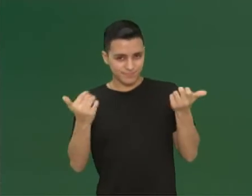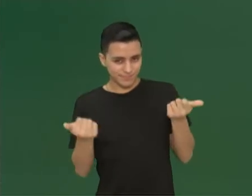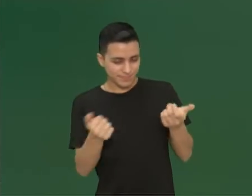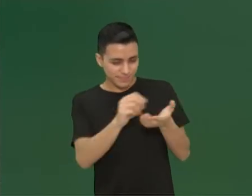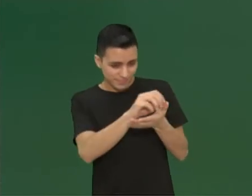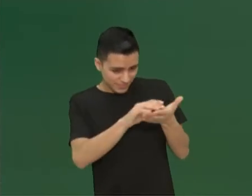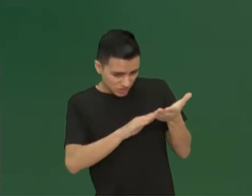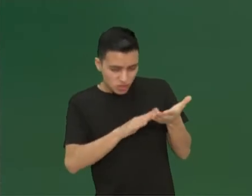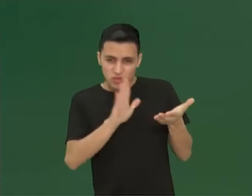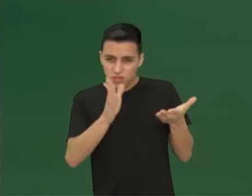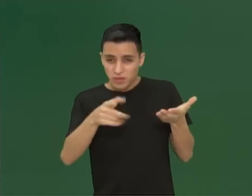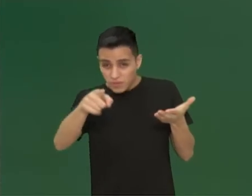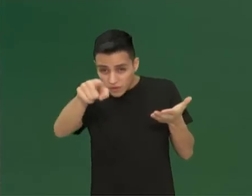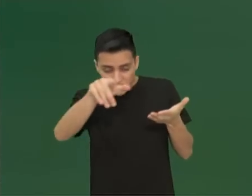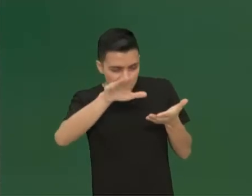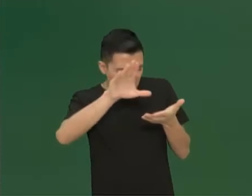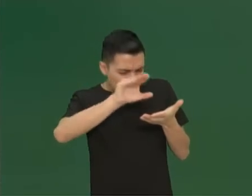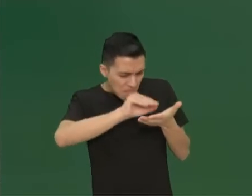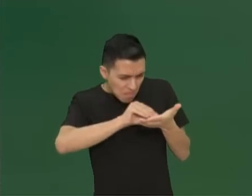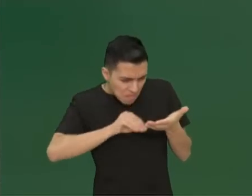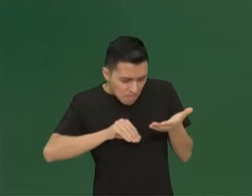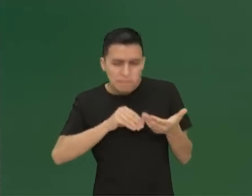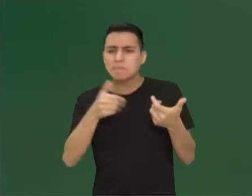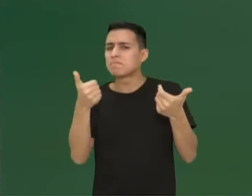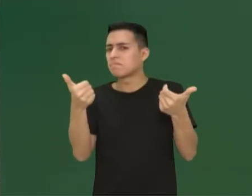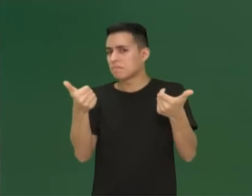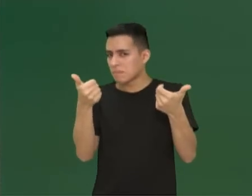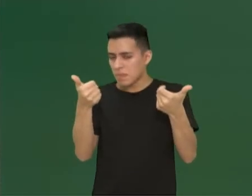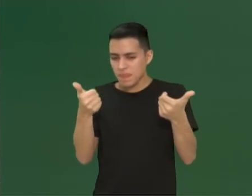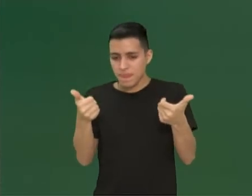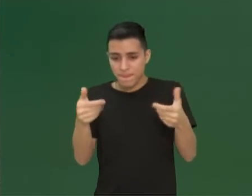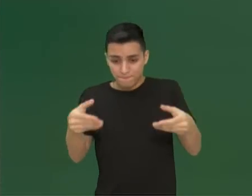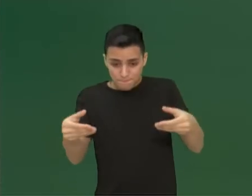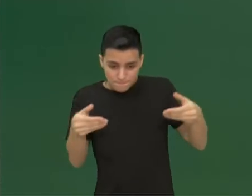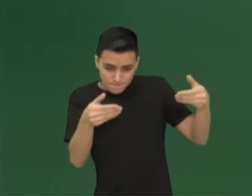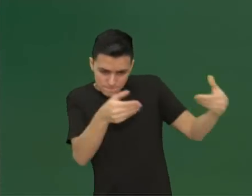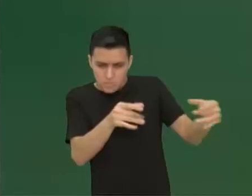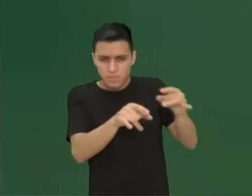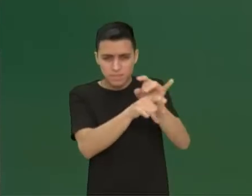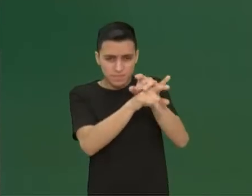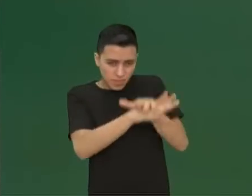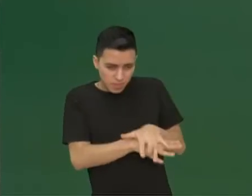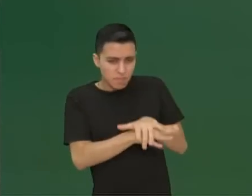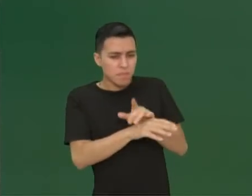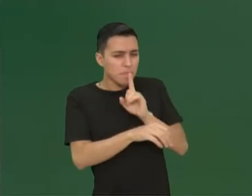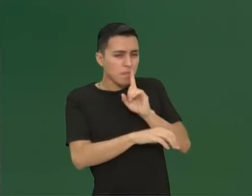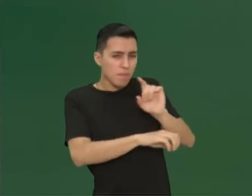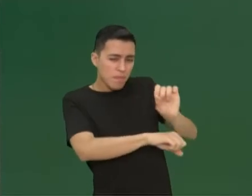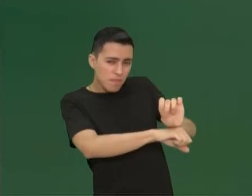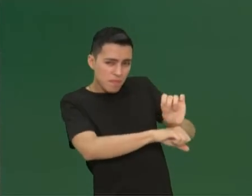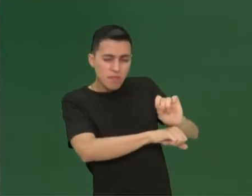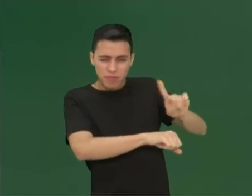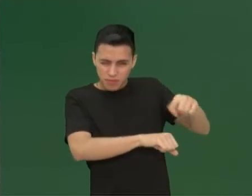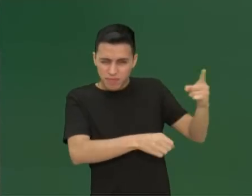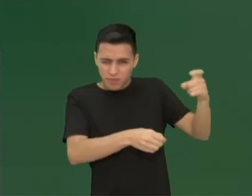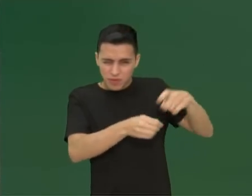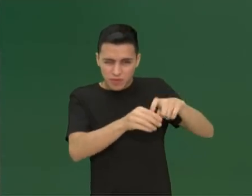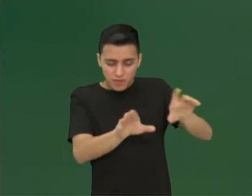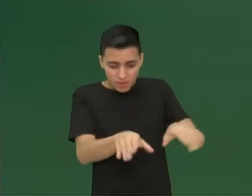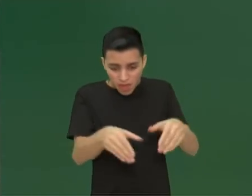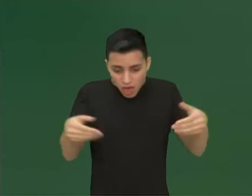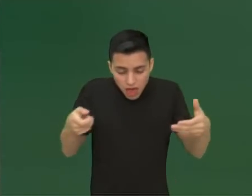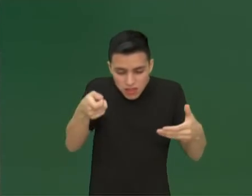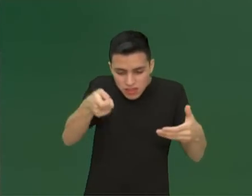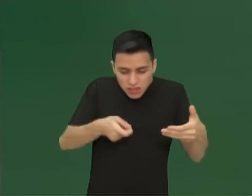Exercício copiado, tudo no capricho, deixa o caderno lá. Eu sempre falo isso, né? Deixa ele do ladinho, mas daqui a pouco a gente vai usar.